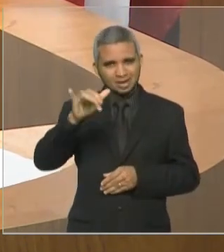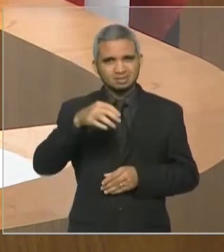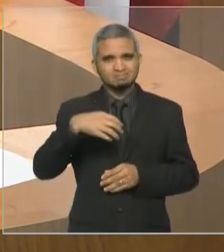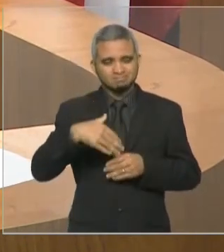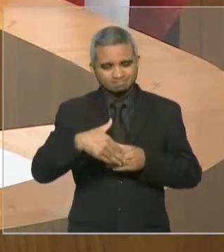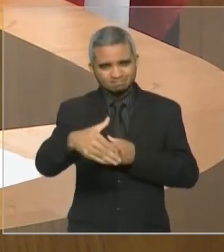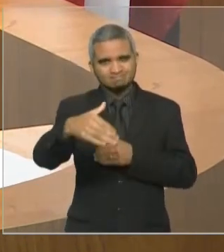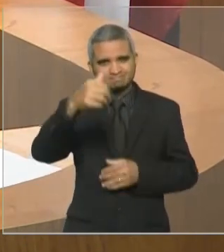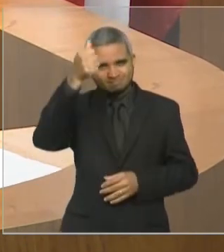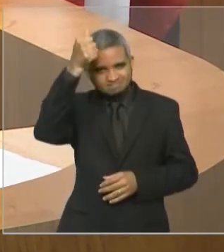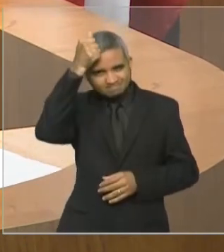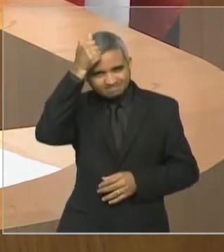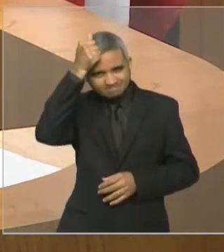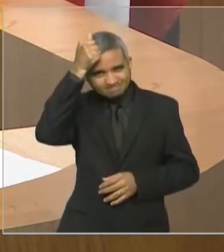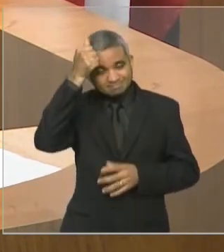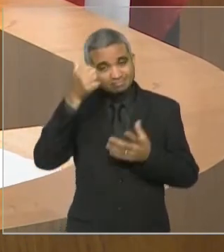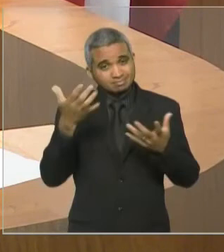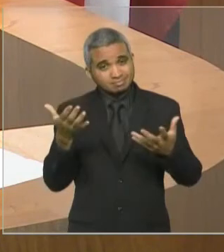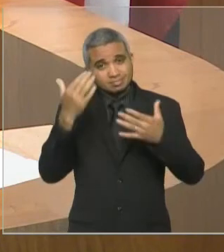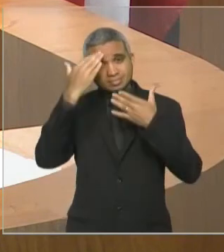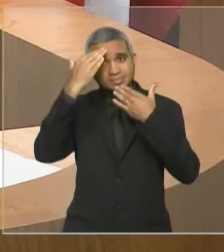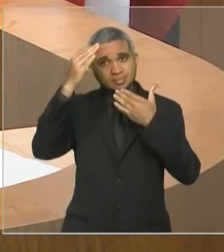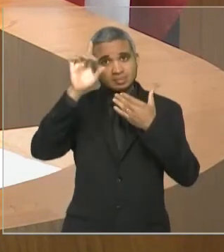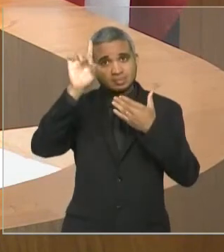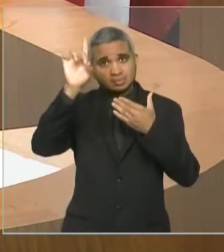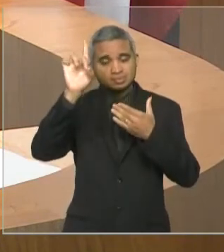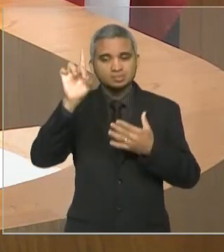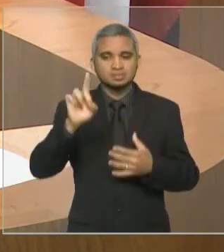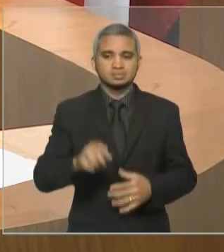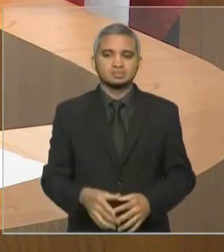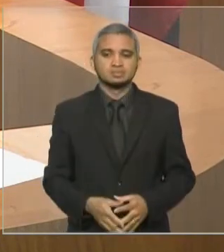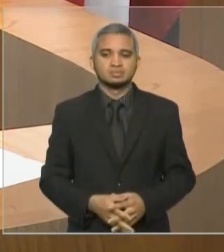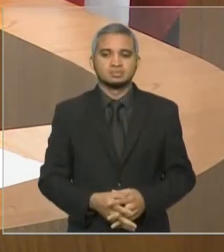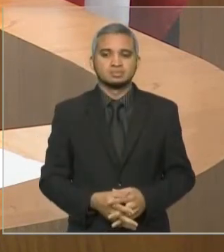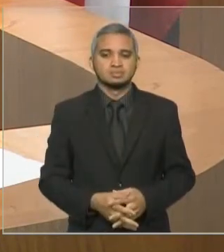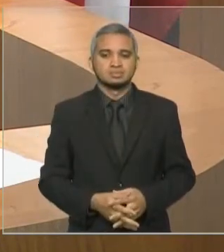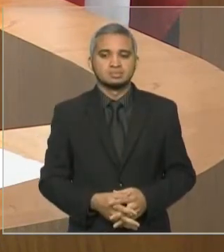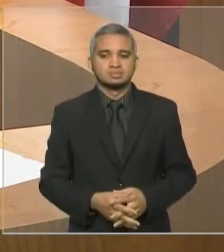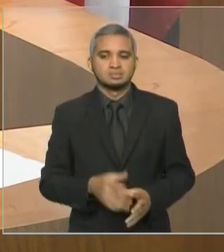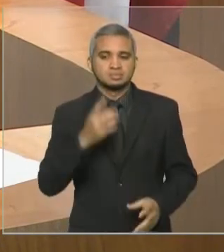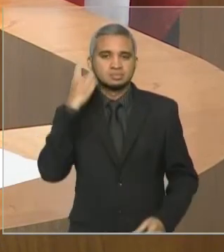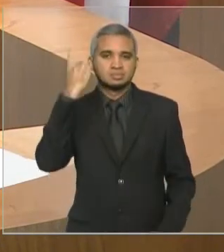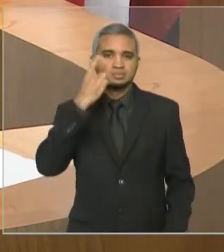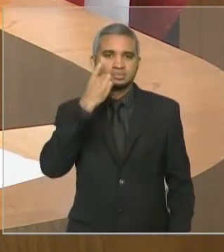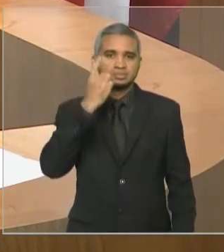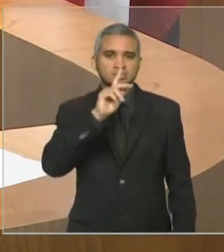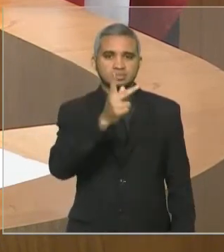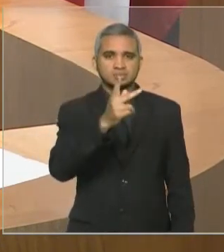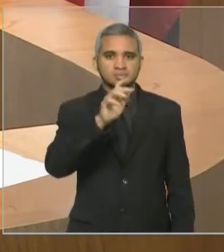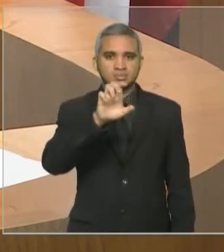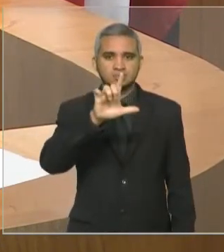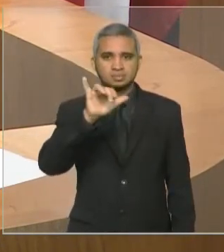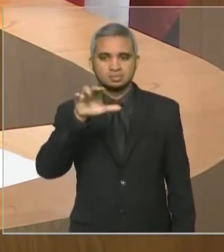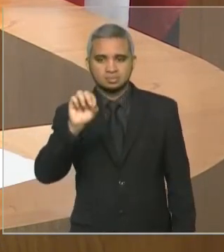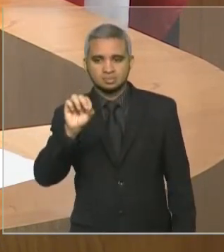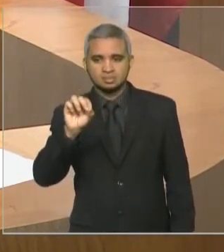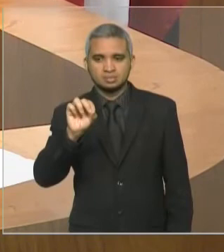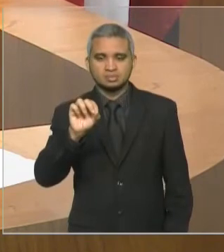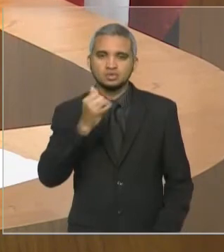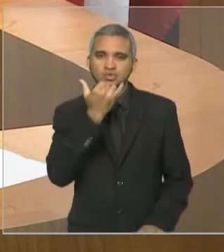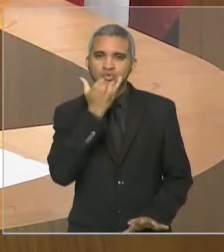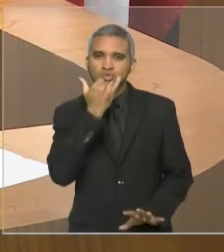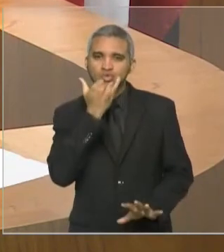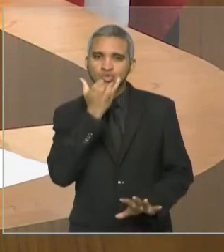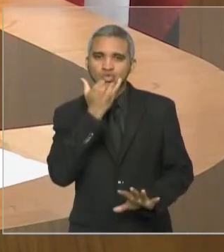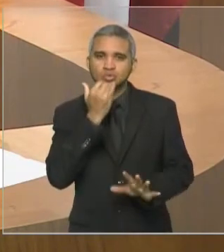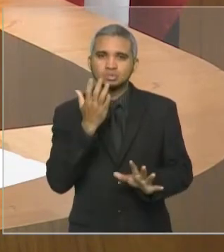aqui orgulhosamente. E agora, senhor presidente, deputado Hélio, repito aqui o juramento. Hein? Eu estava desacostumado com o tempo, eu